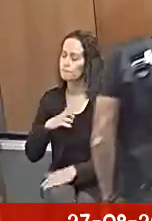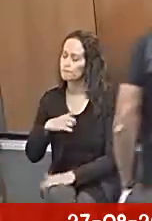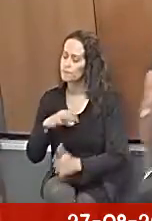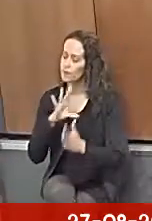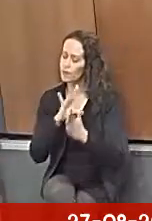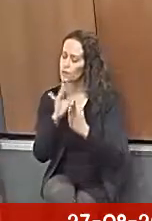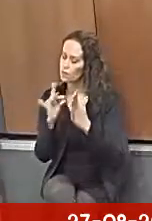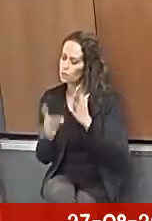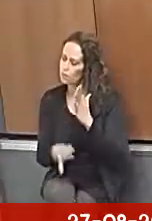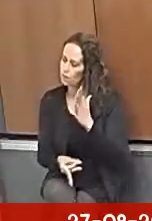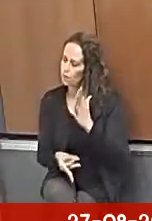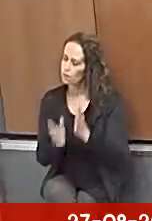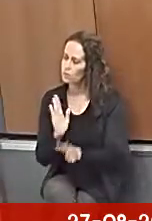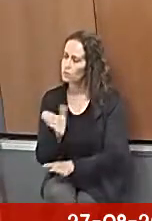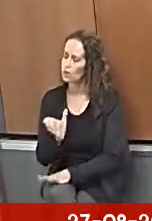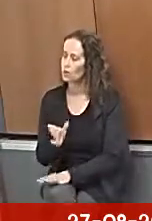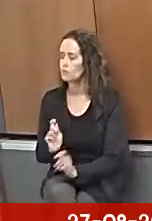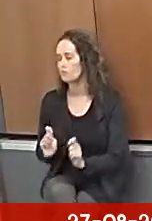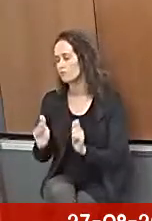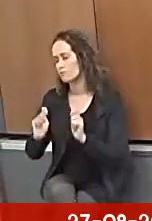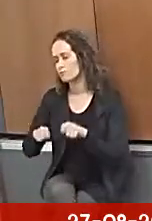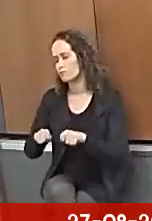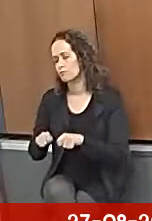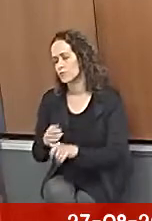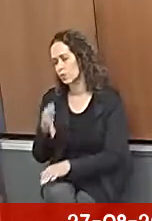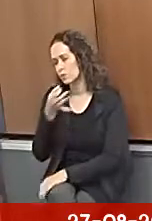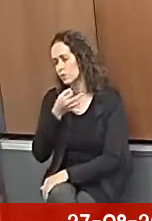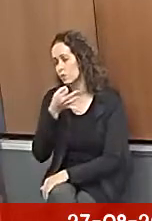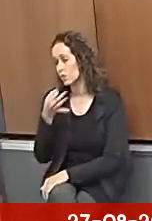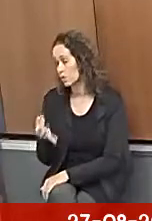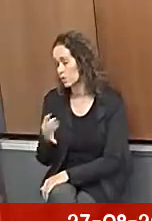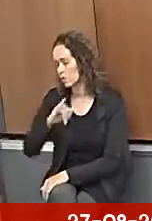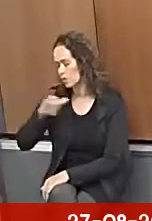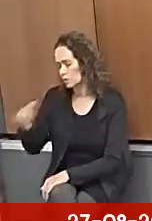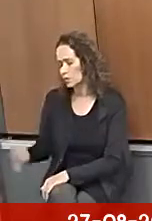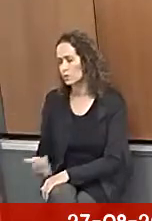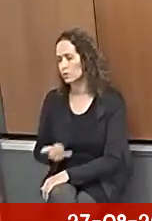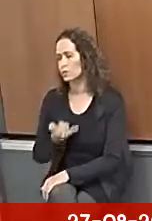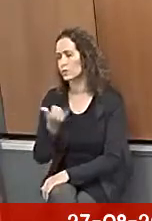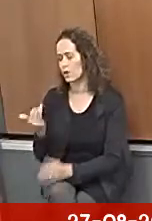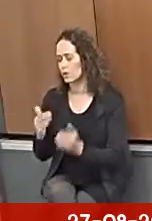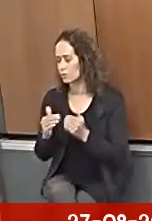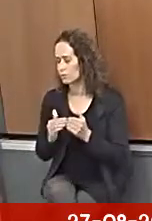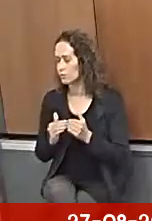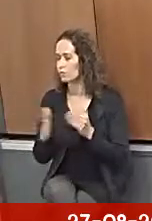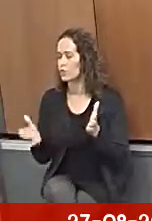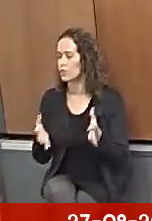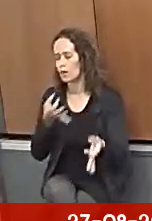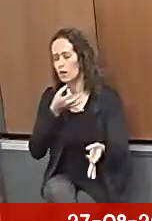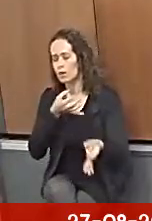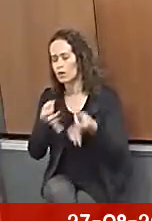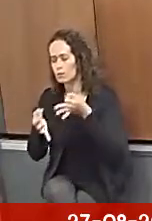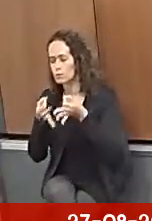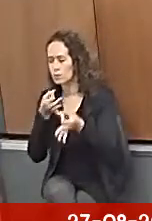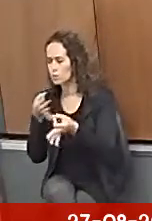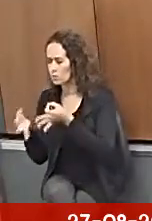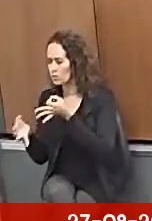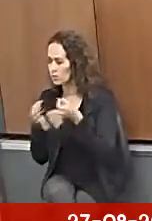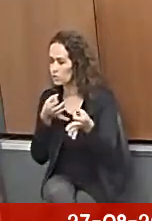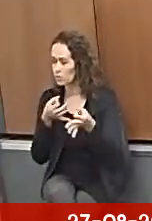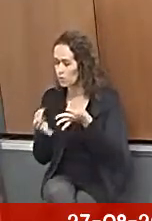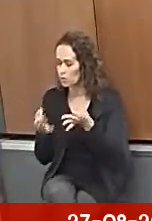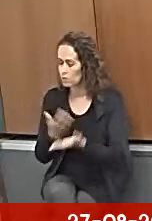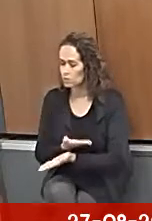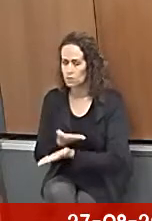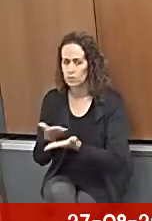é abrir 11 uma oportunidade da gente dar sugestões é pra